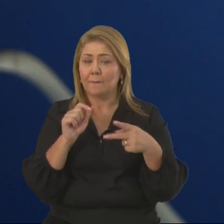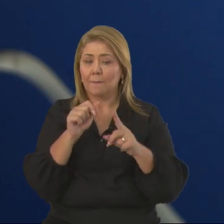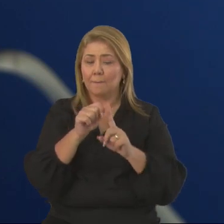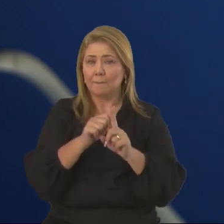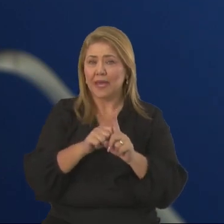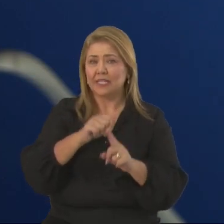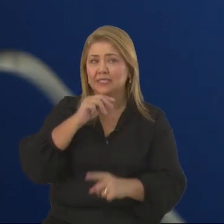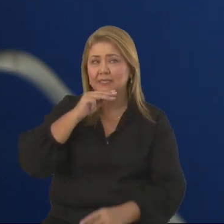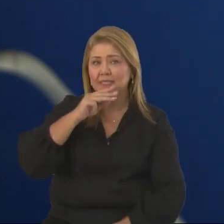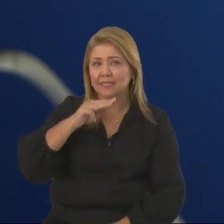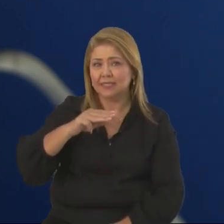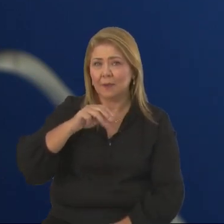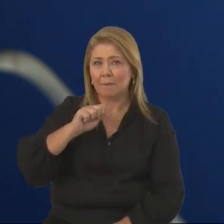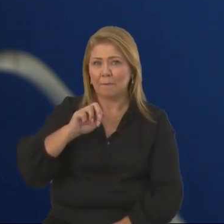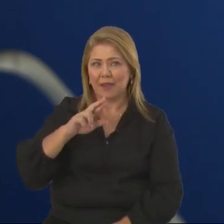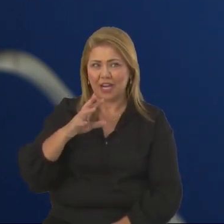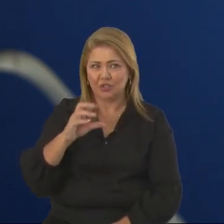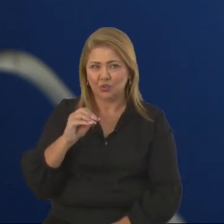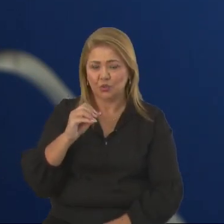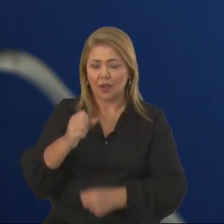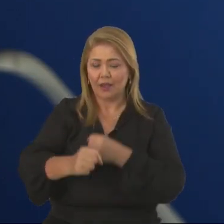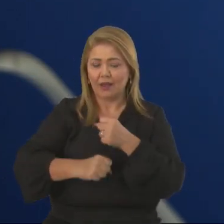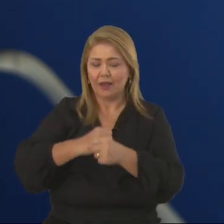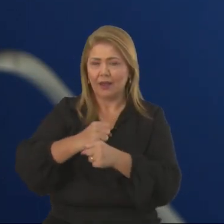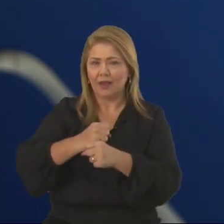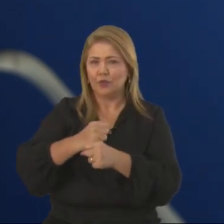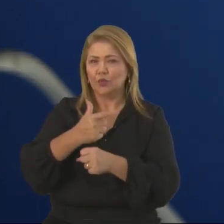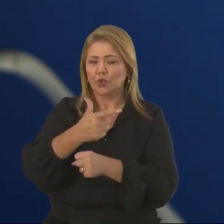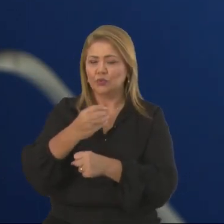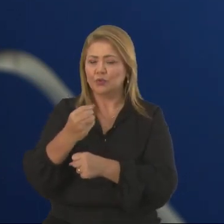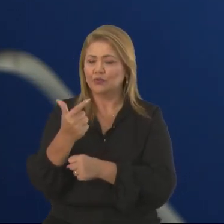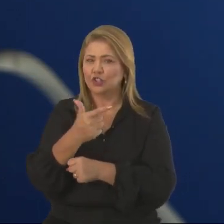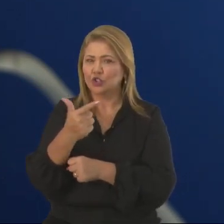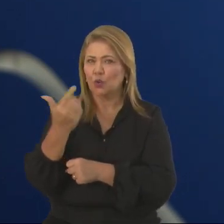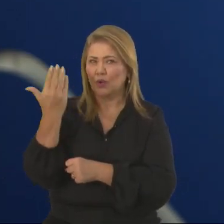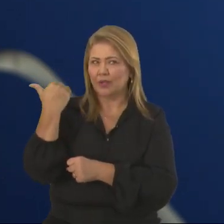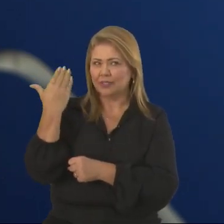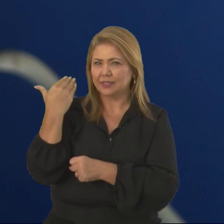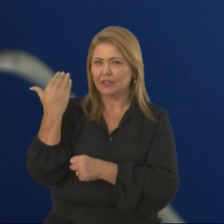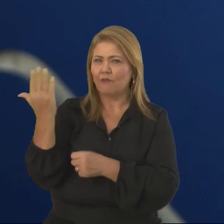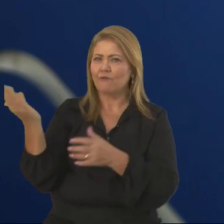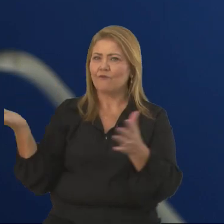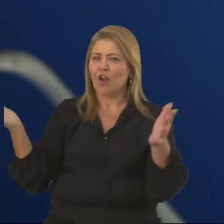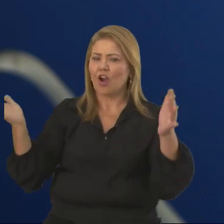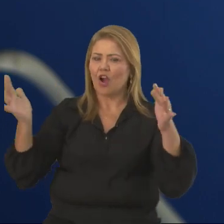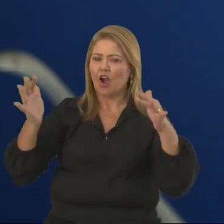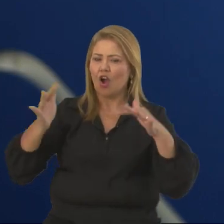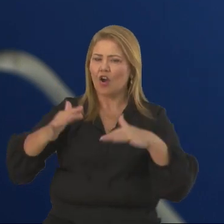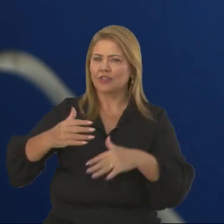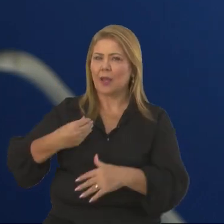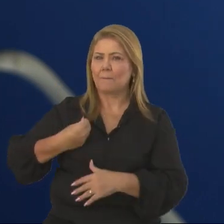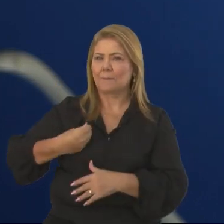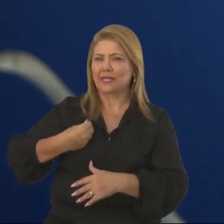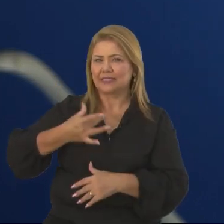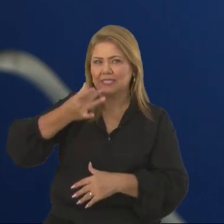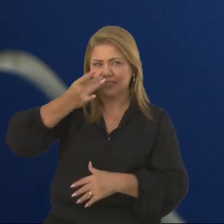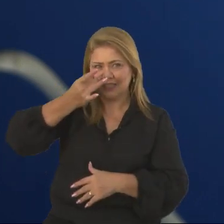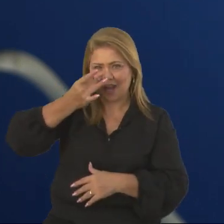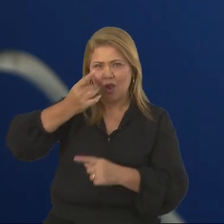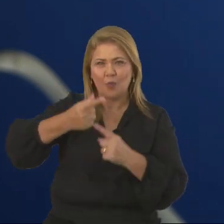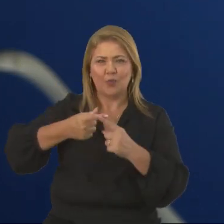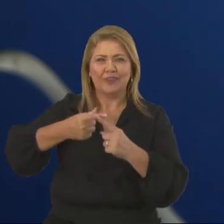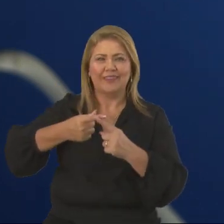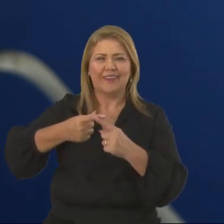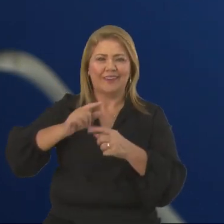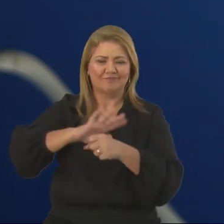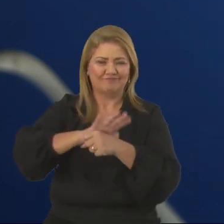de 2022, quando estávamos retornando ao trabalho presencial no tribunal,